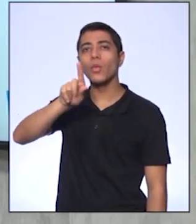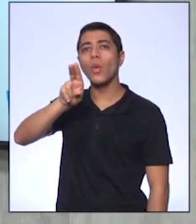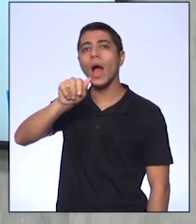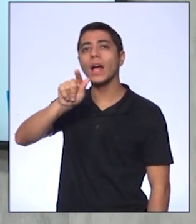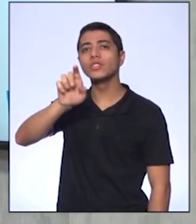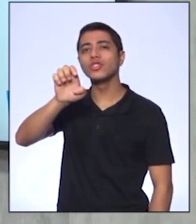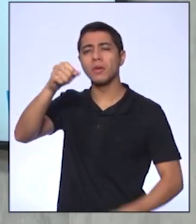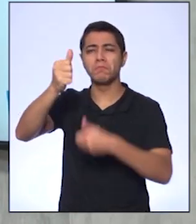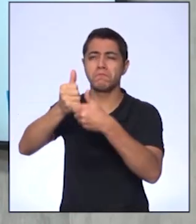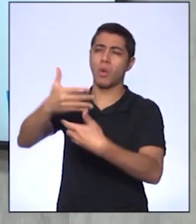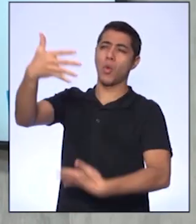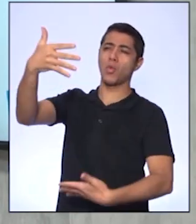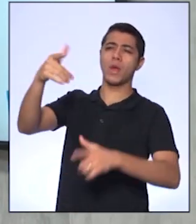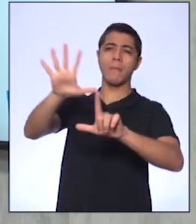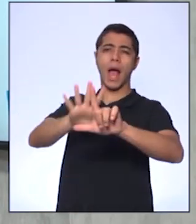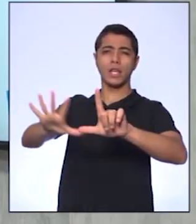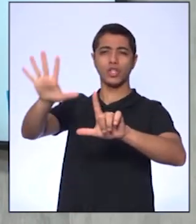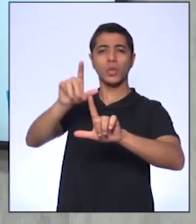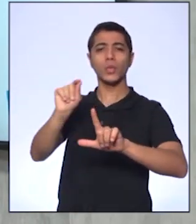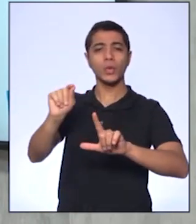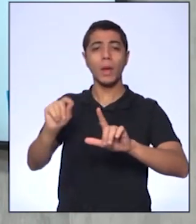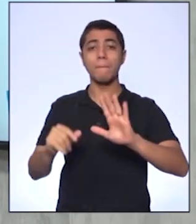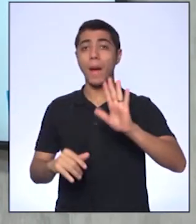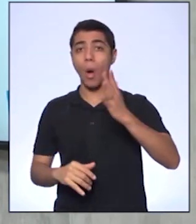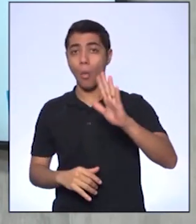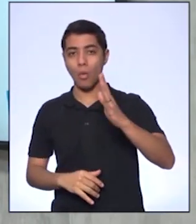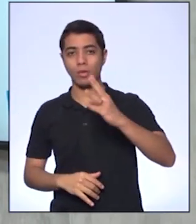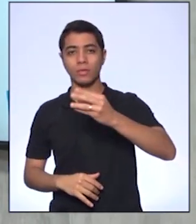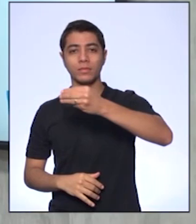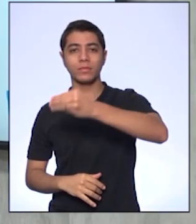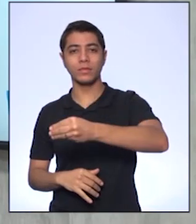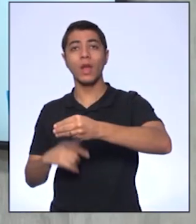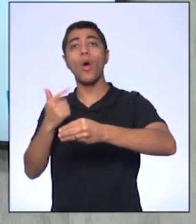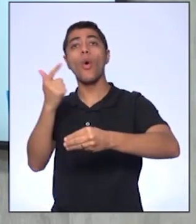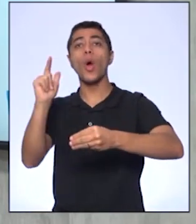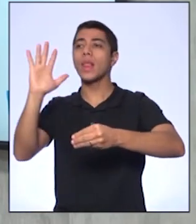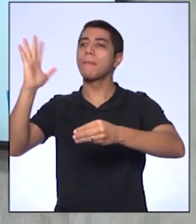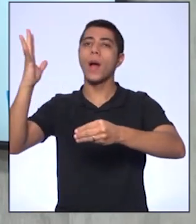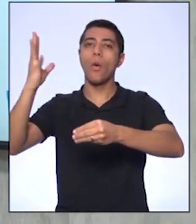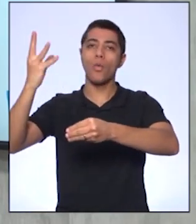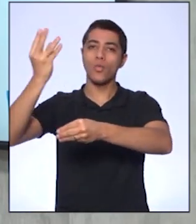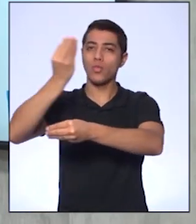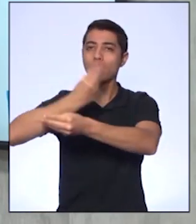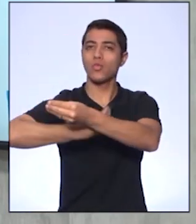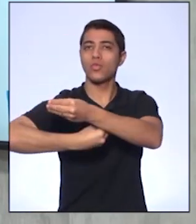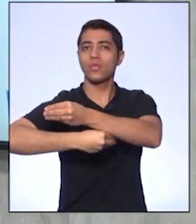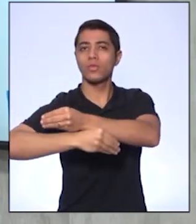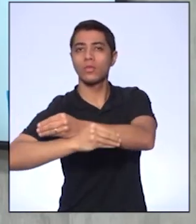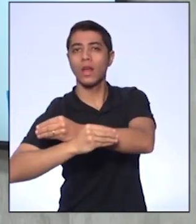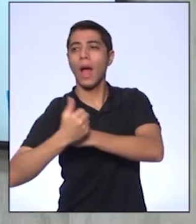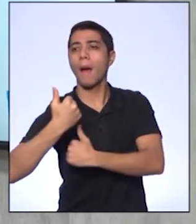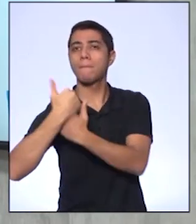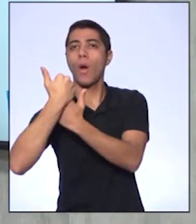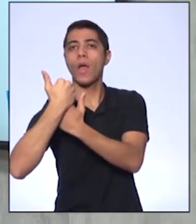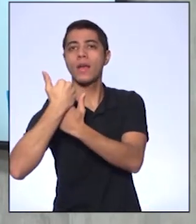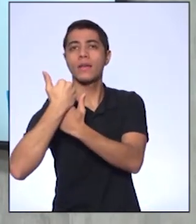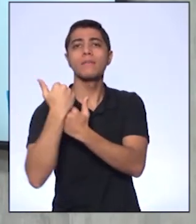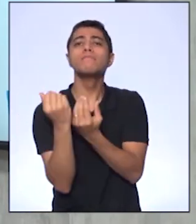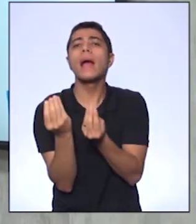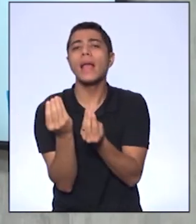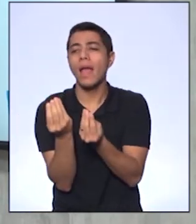uma outra mão a apoia. Então, você tem a mão que apoia a mão para que ela escreva. Efeito